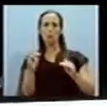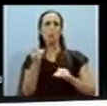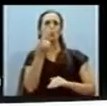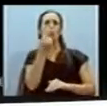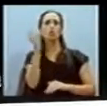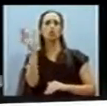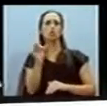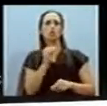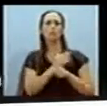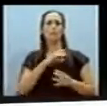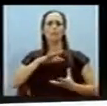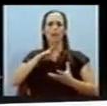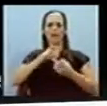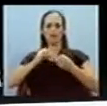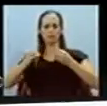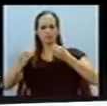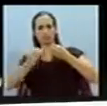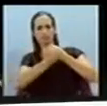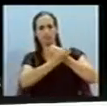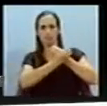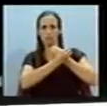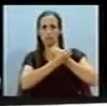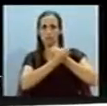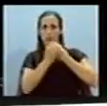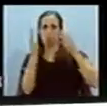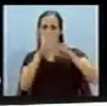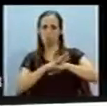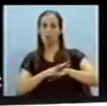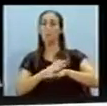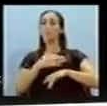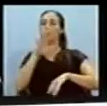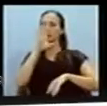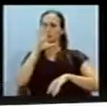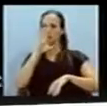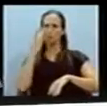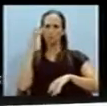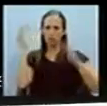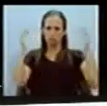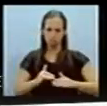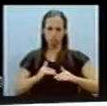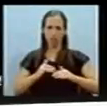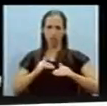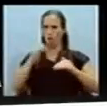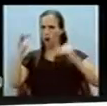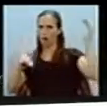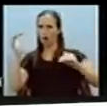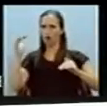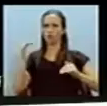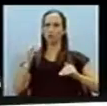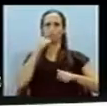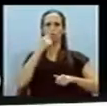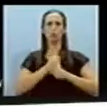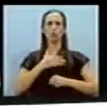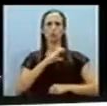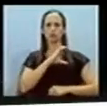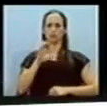à sua frente. Quando são quebras de brilho muito acentuadas, completamente aleatórias, os cientistas ficam a olhar para aquilo e tentam imaginar uma